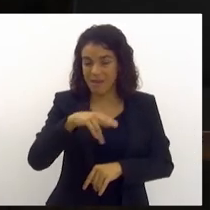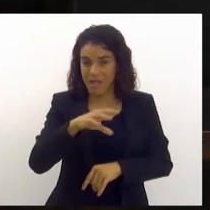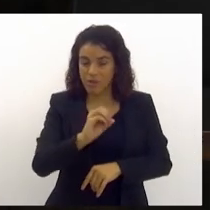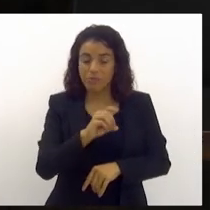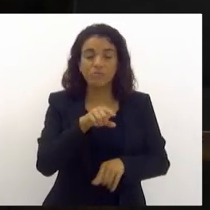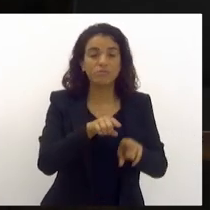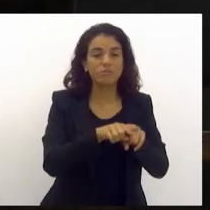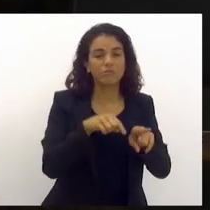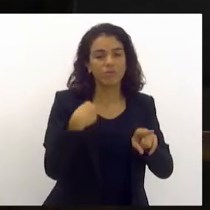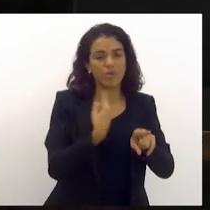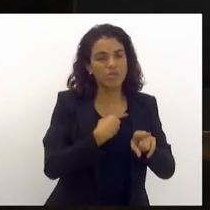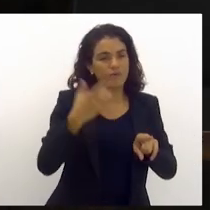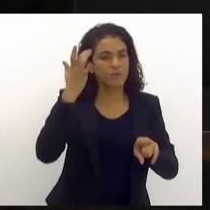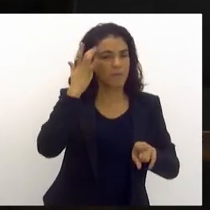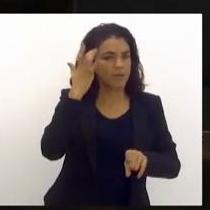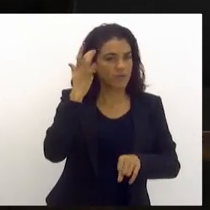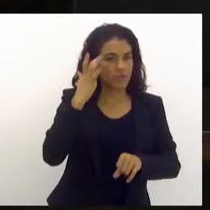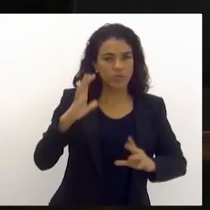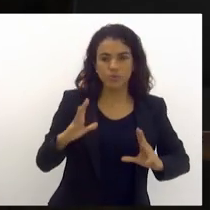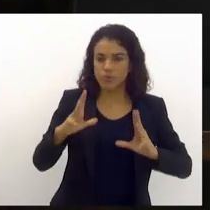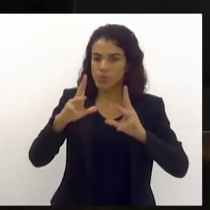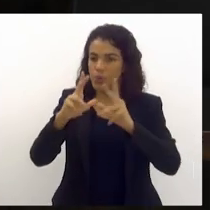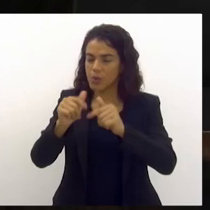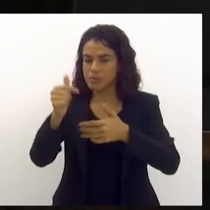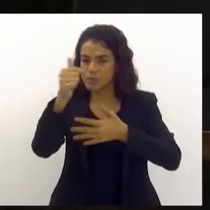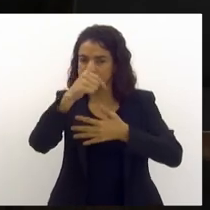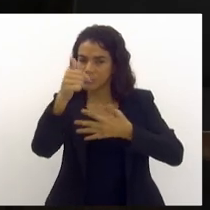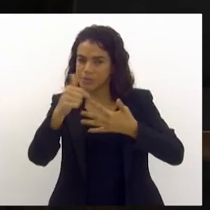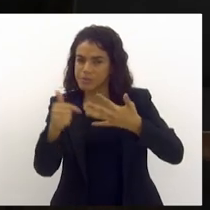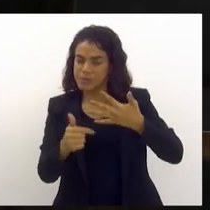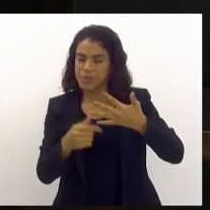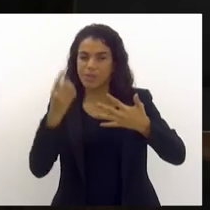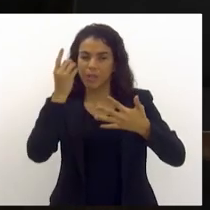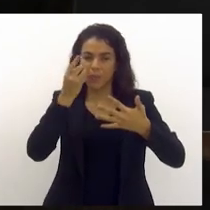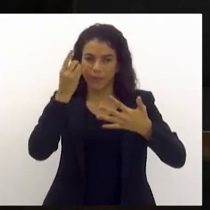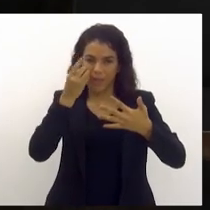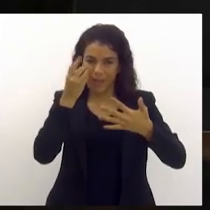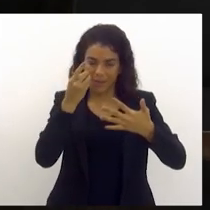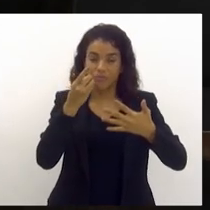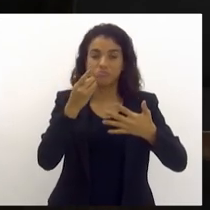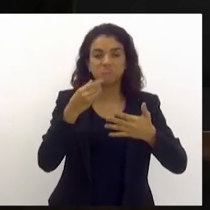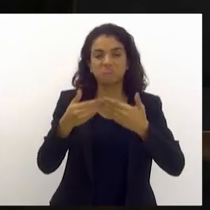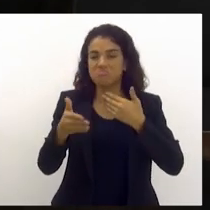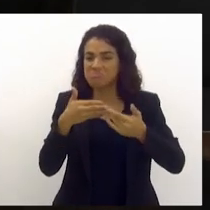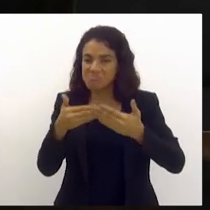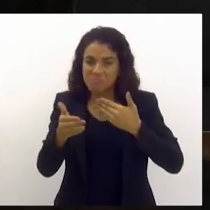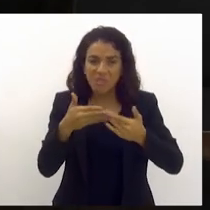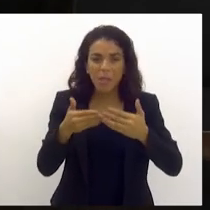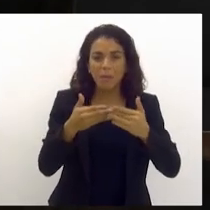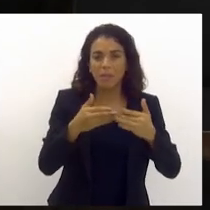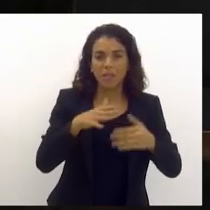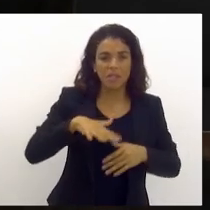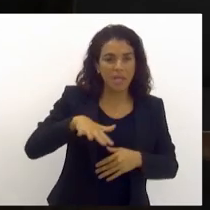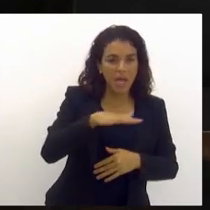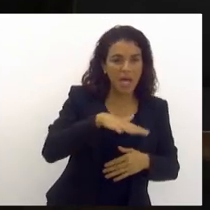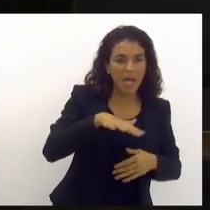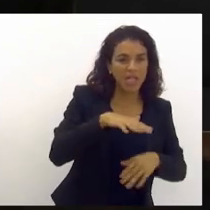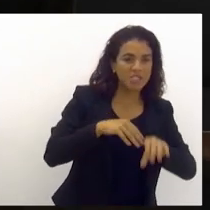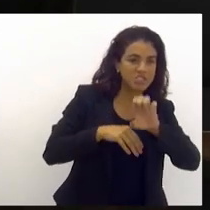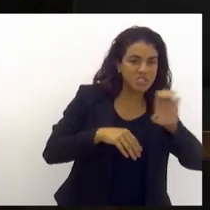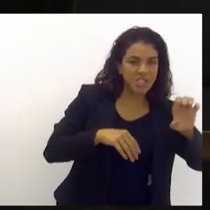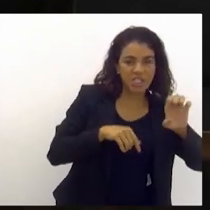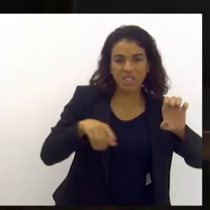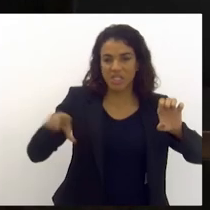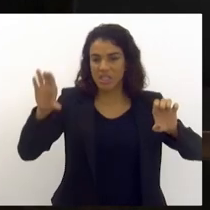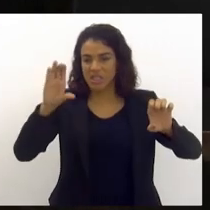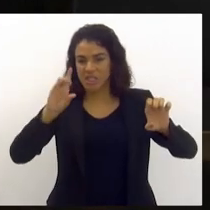altivez, pela maturidade de todos os segmentos de parlamentares que nós temos aqui, independente do campo de ser de esquerda, de direita,